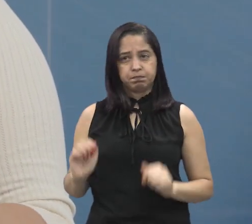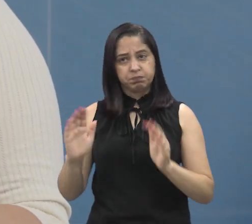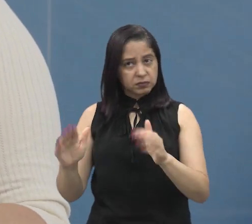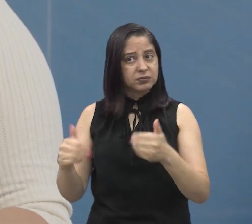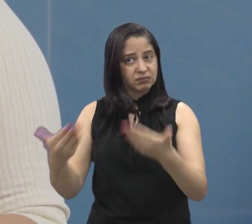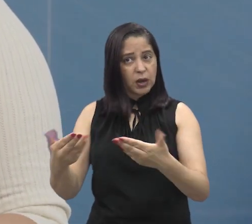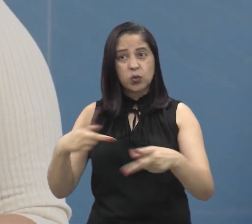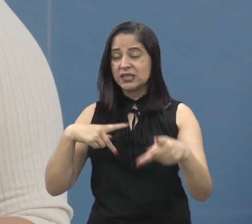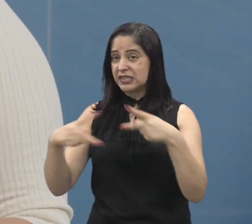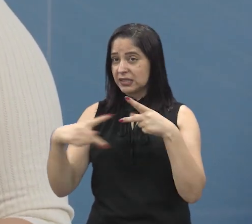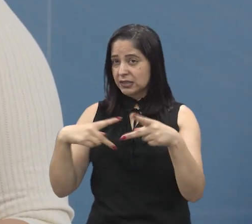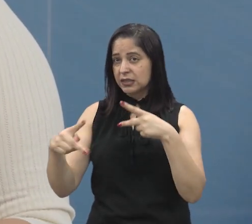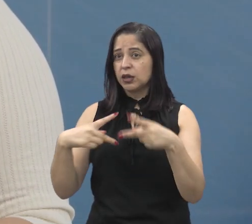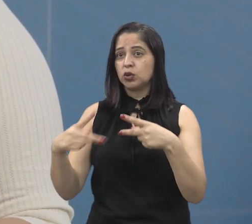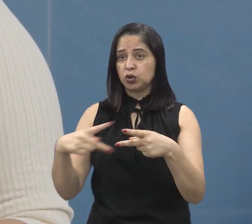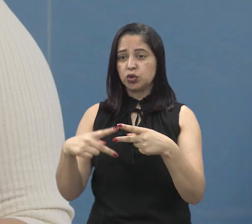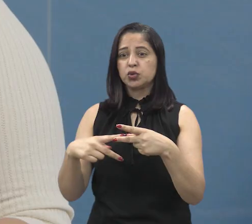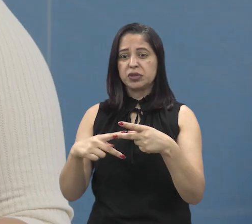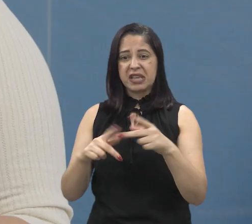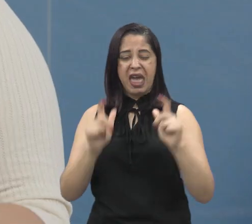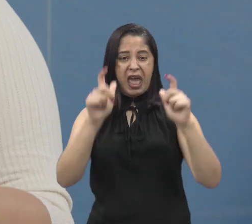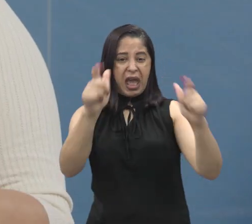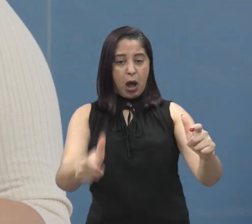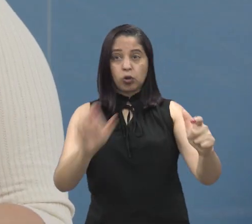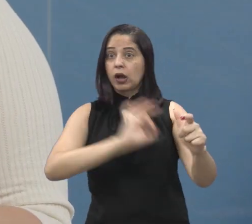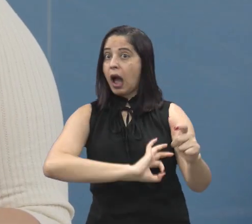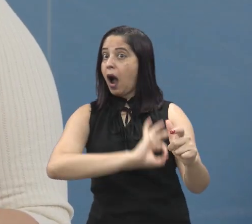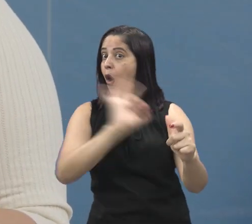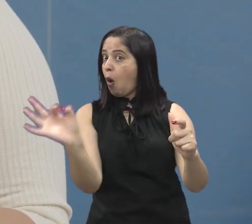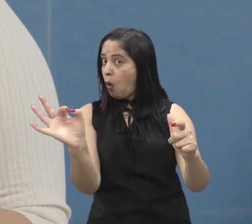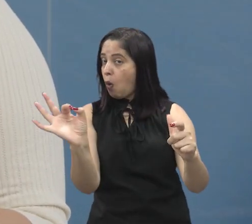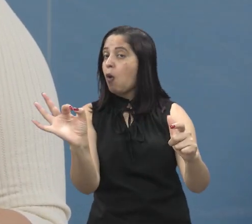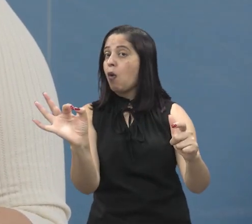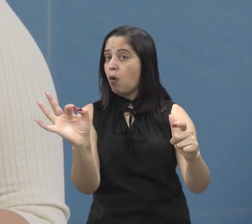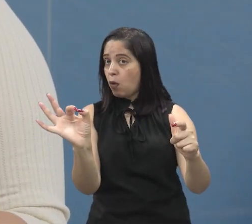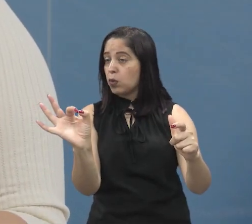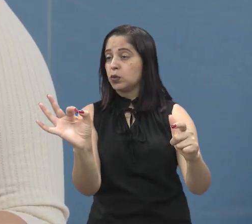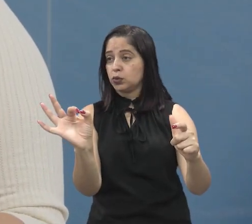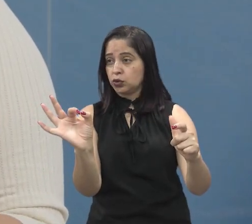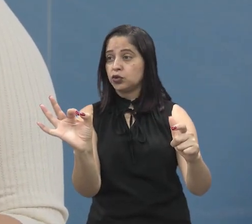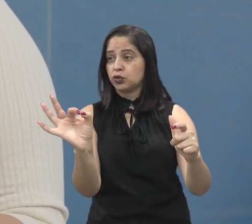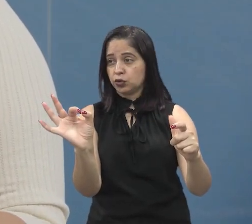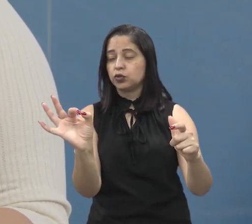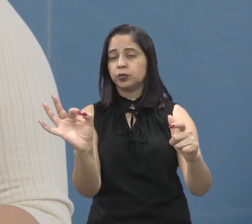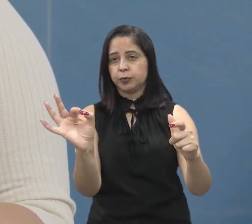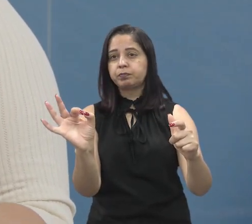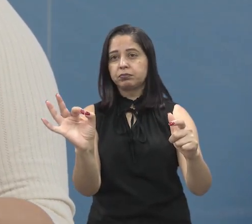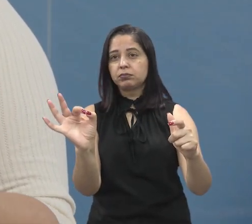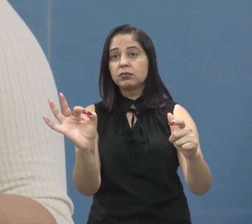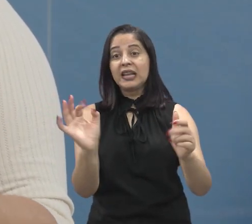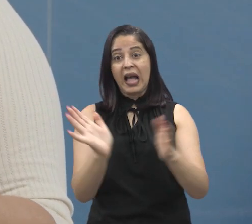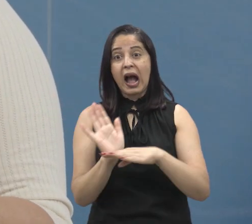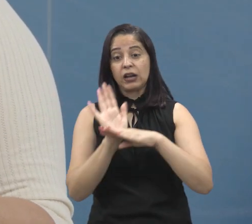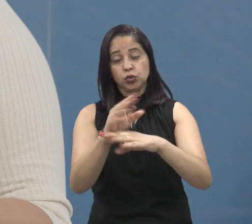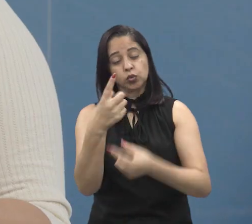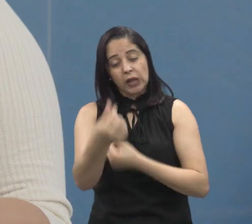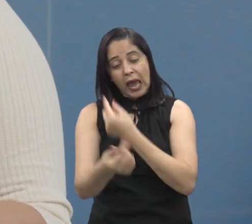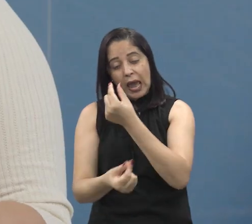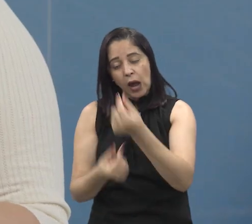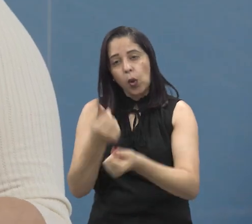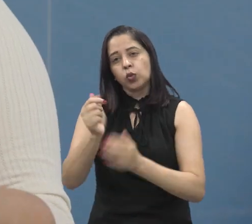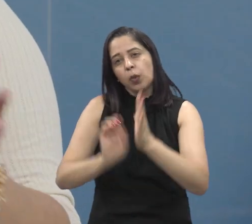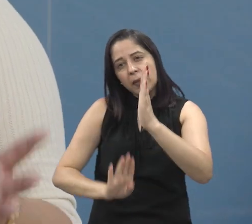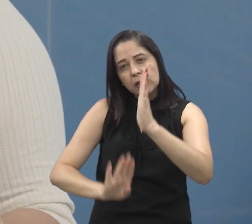uma pluralidade também gastronômica na cidade, que faz parte do turismo cultural. Então, hoje São José dos